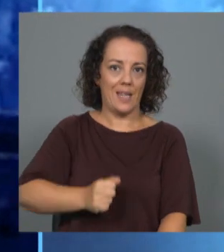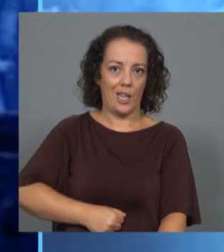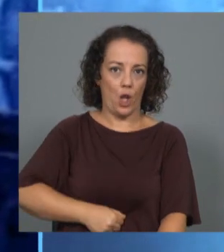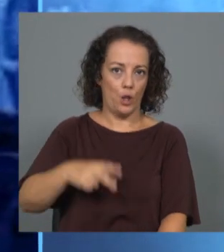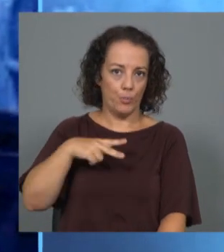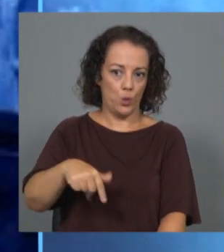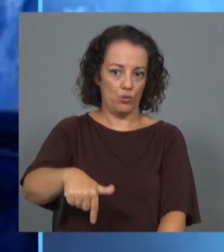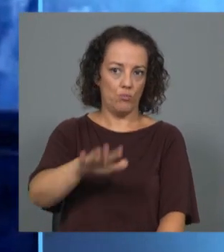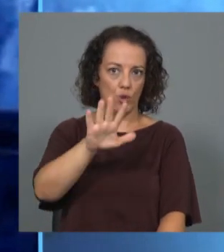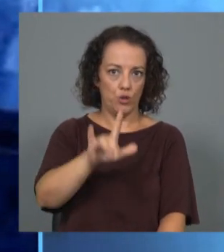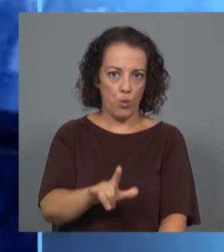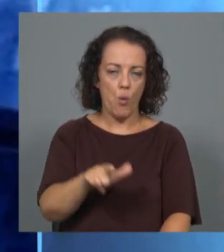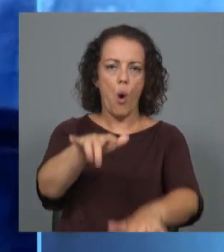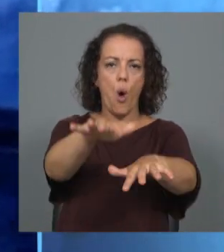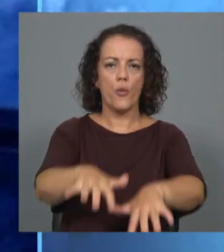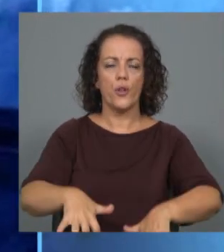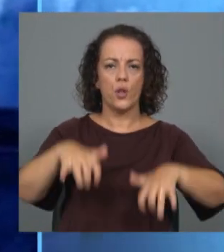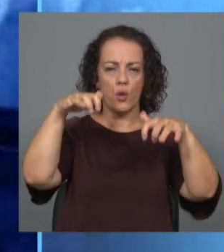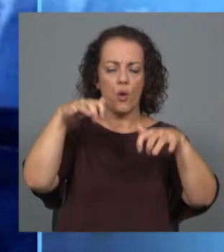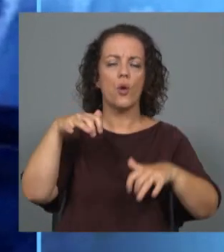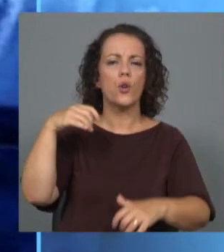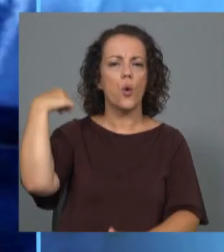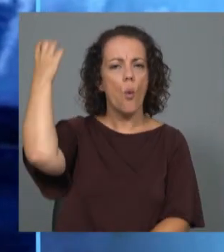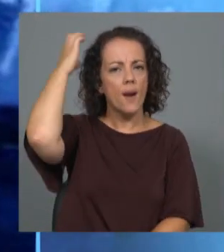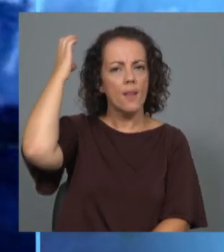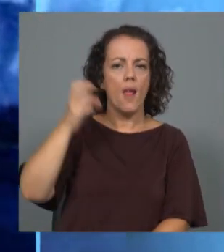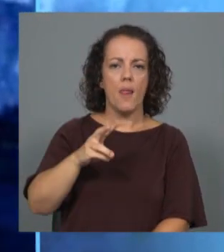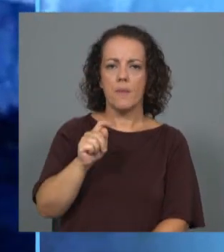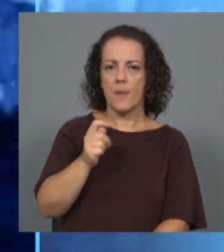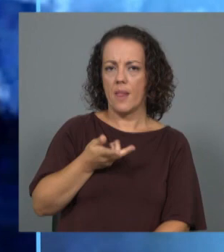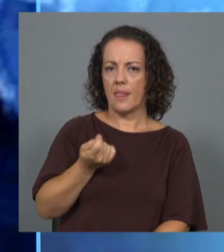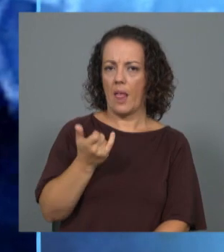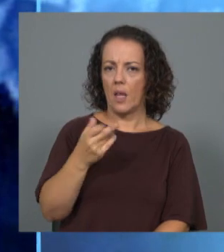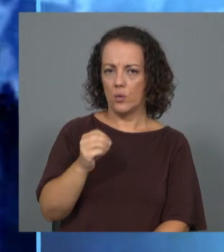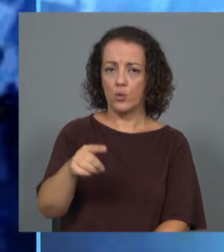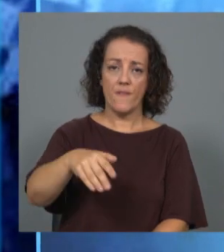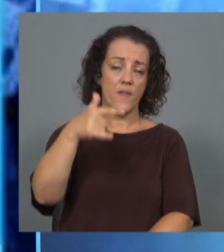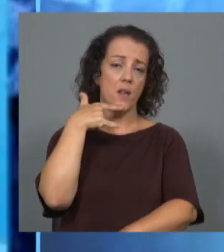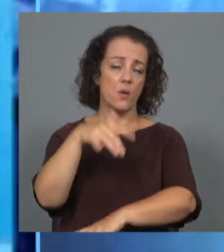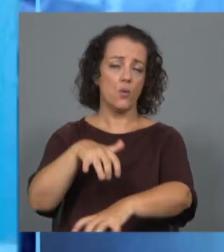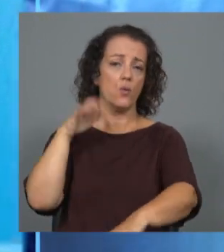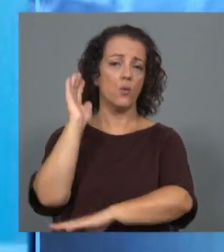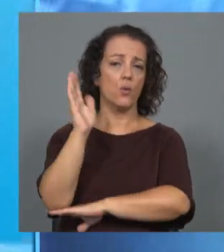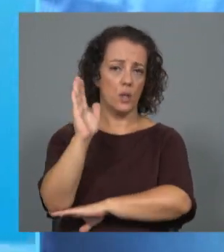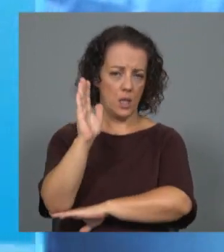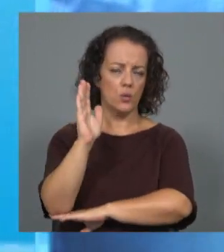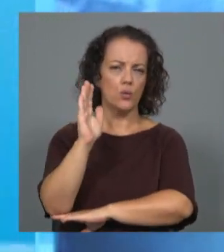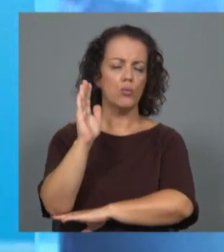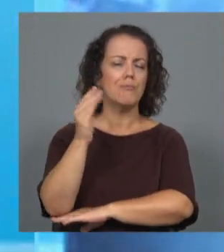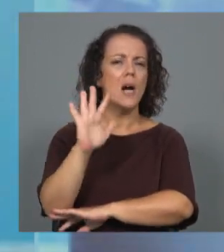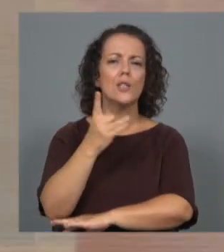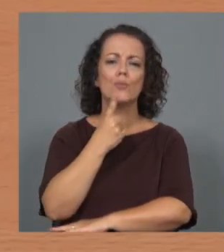Portuguesa, em Lisboa, no Auditório Cardeal Medeiros, haverá então este congresso missionário. Porquê?